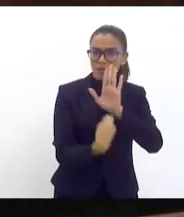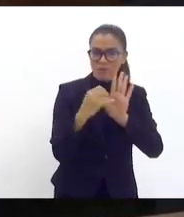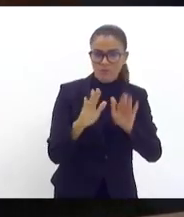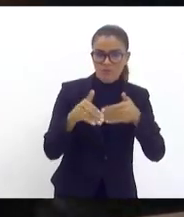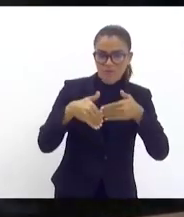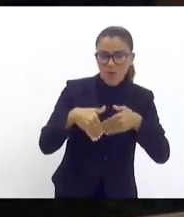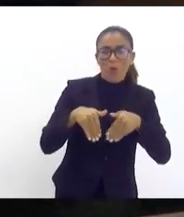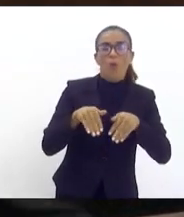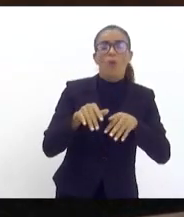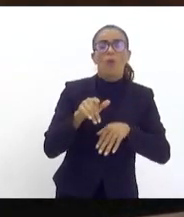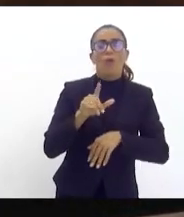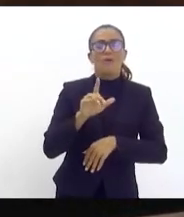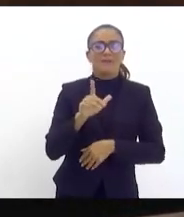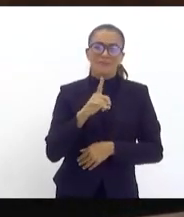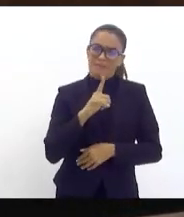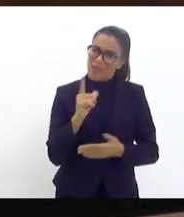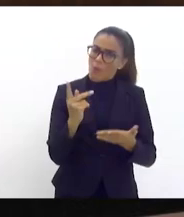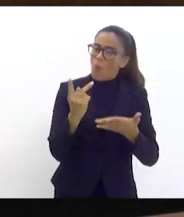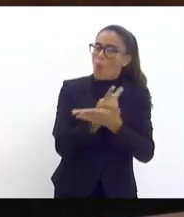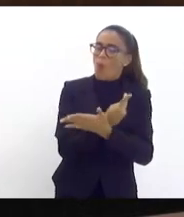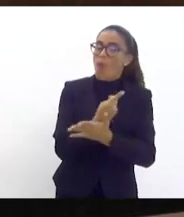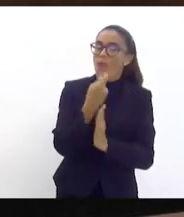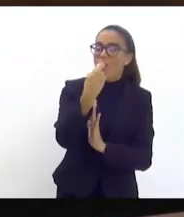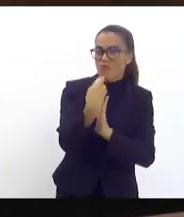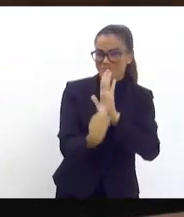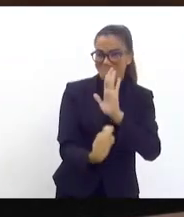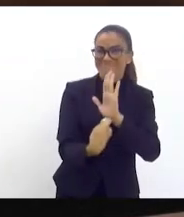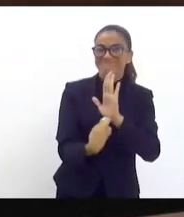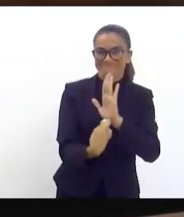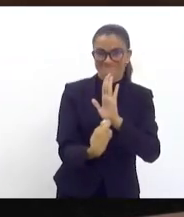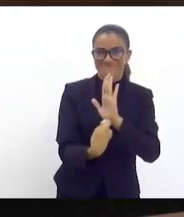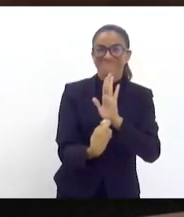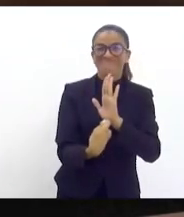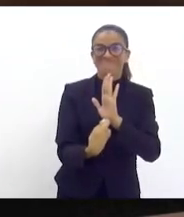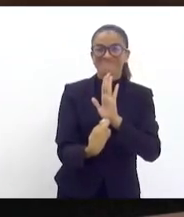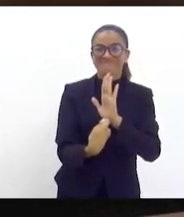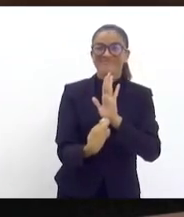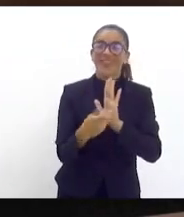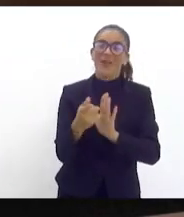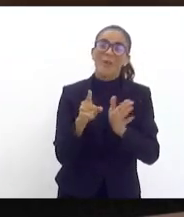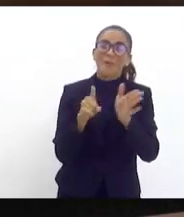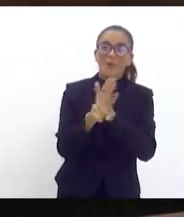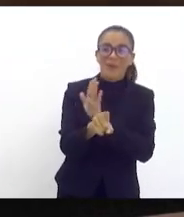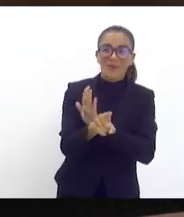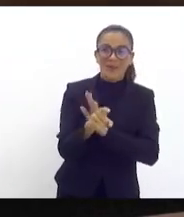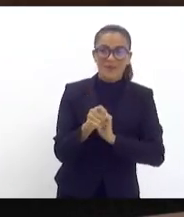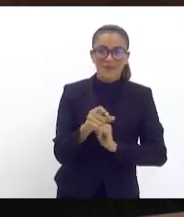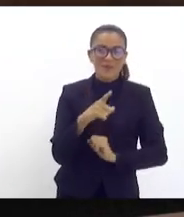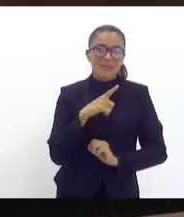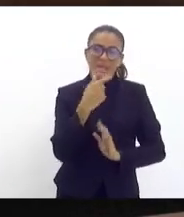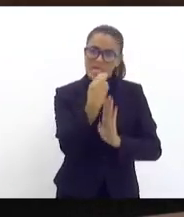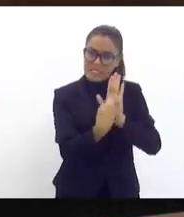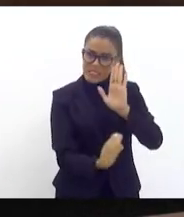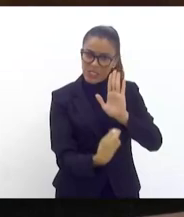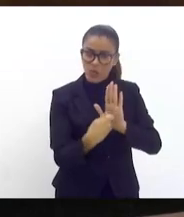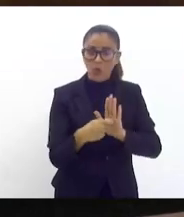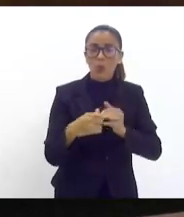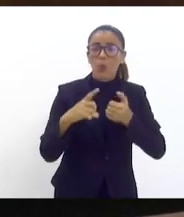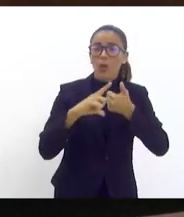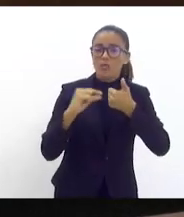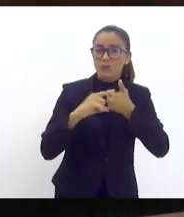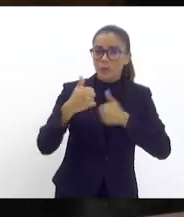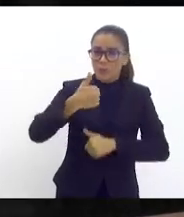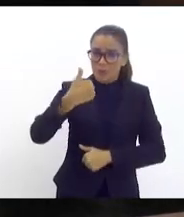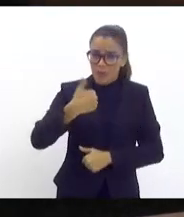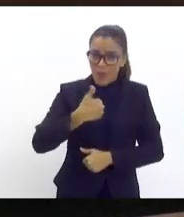Eu acho que tem aqui um erro ortográfico e queria perguntar a Vossa Excelência. Está escrito assim, no artigo 1º, as armas